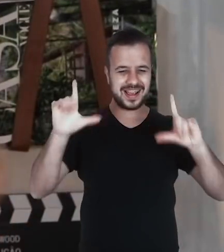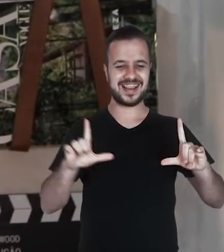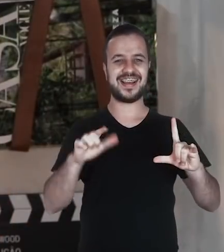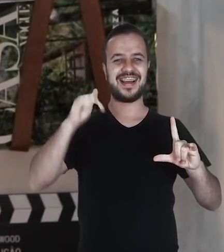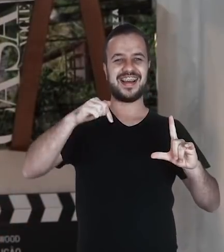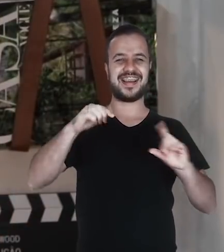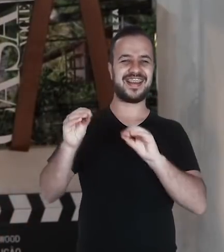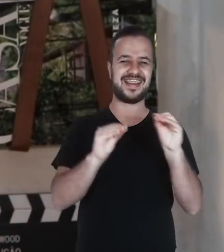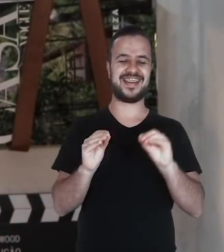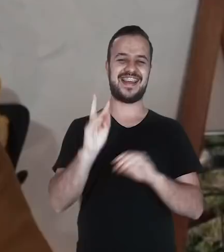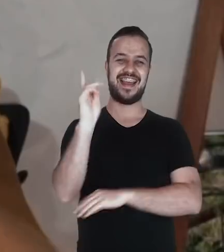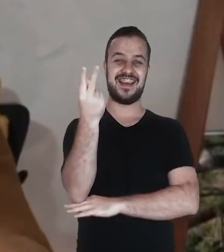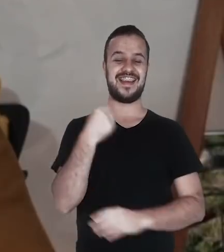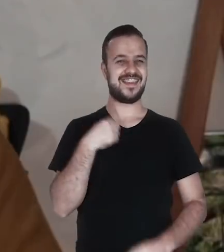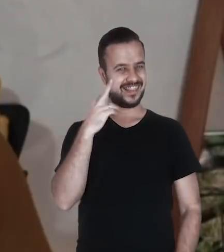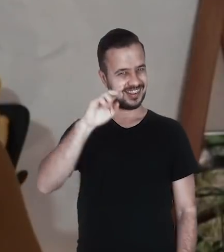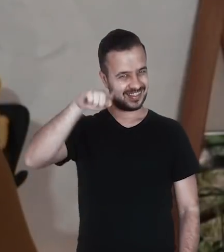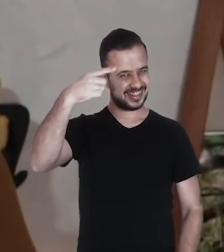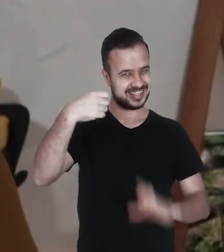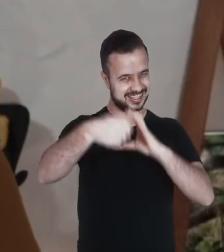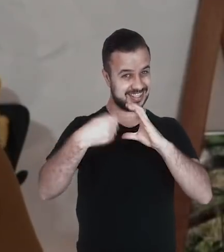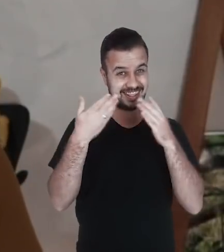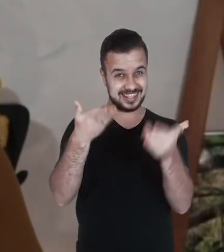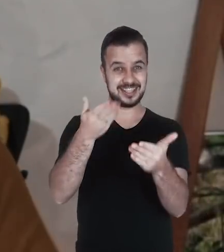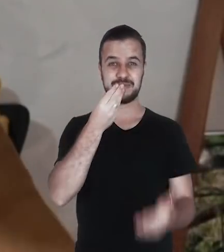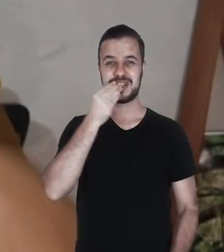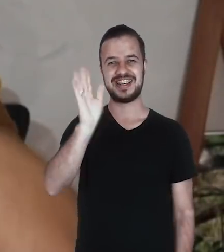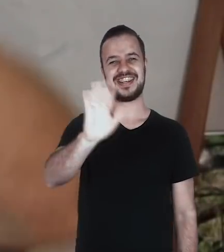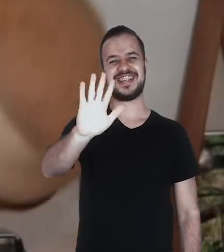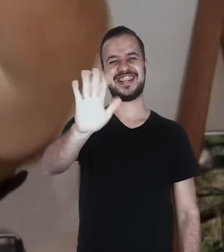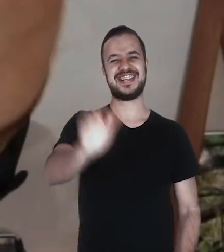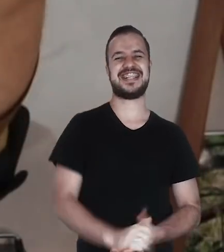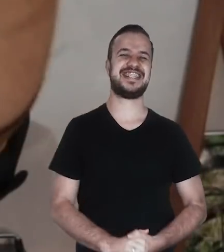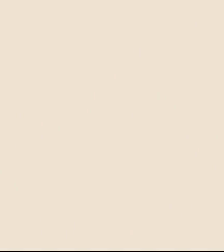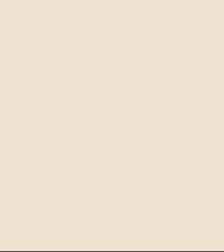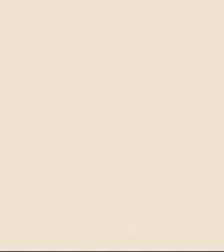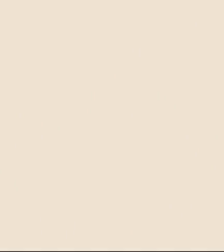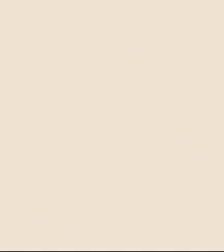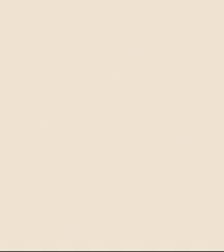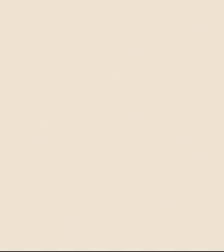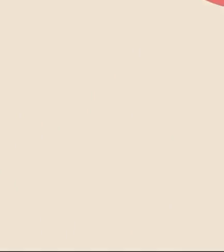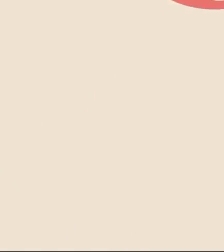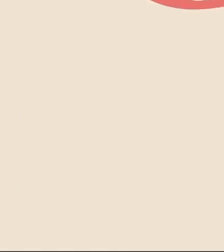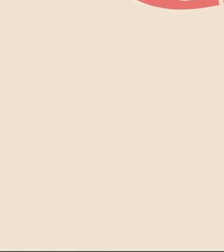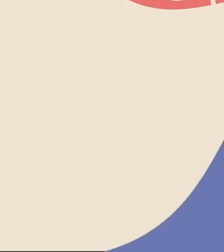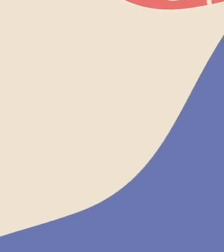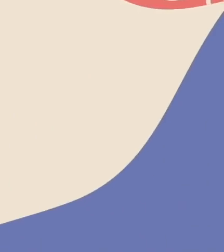novidades do Decoração Avan. E eu te vejo no próximo vídeo. Então é isso. Tchau!